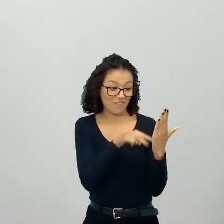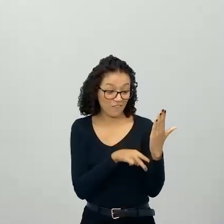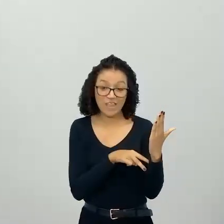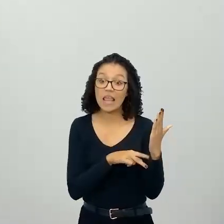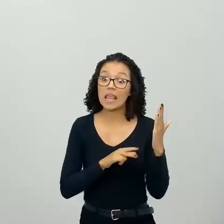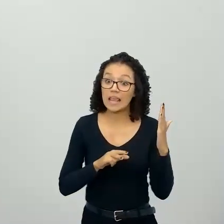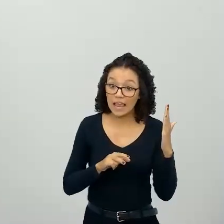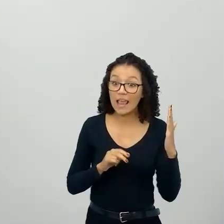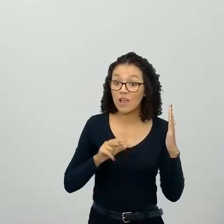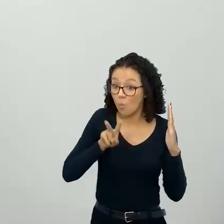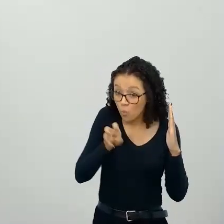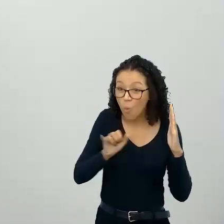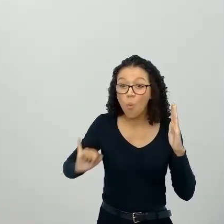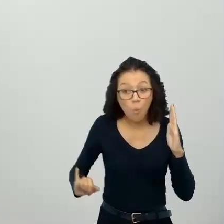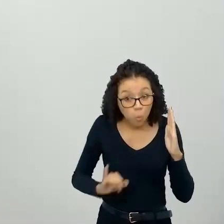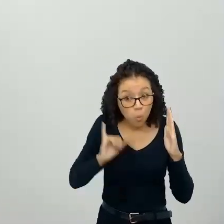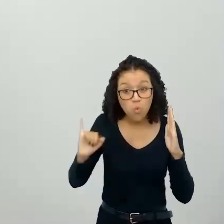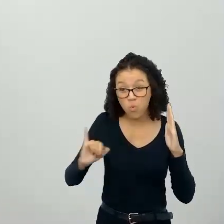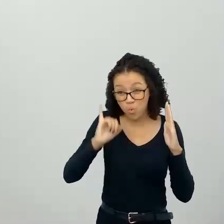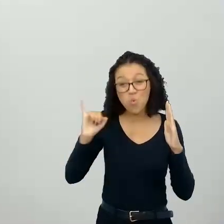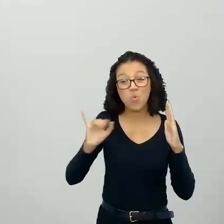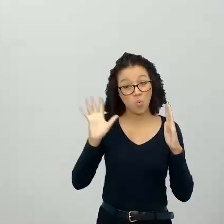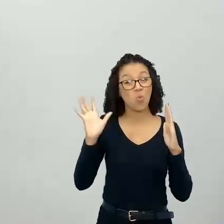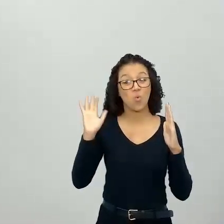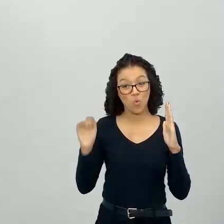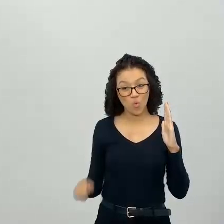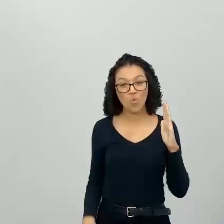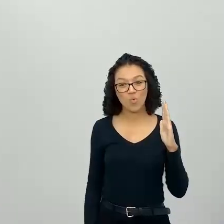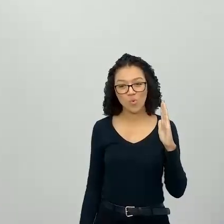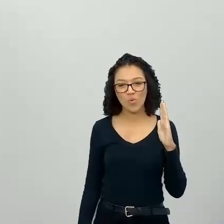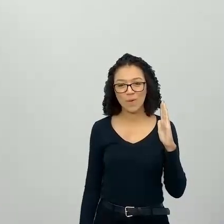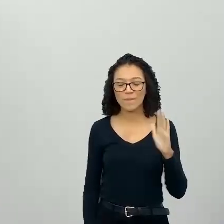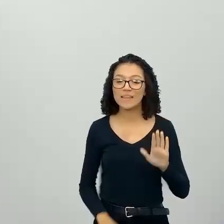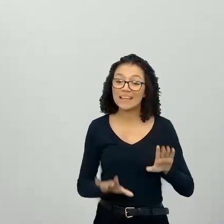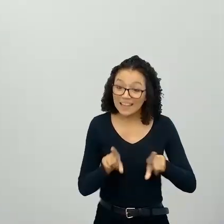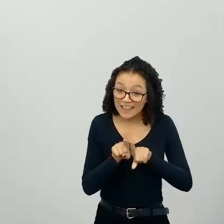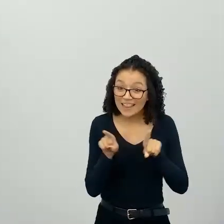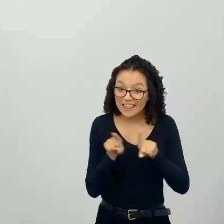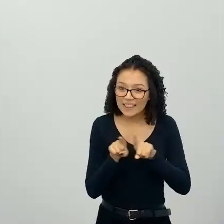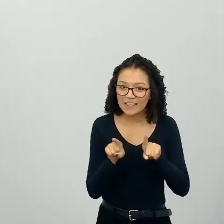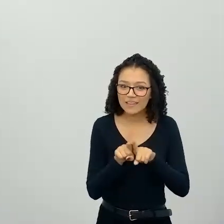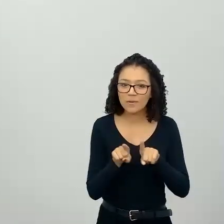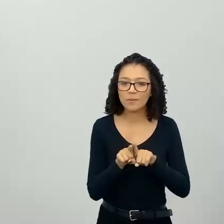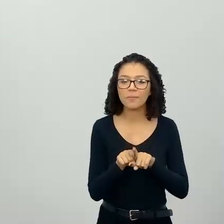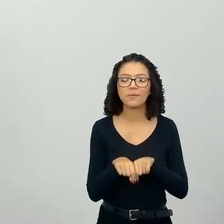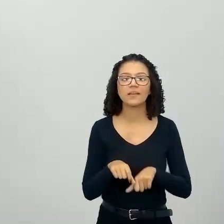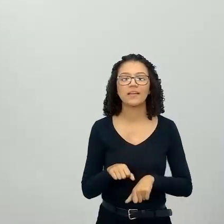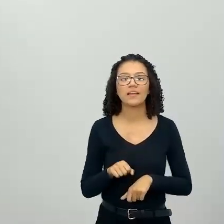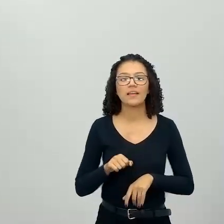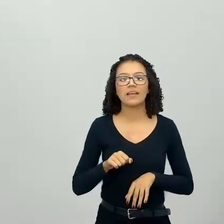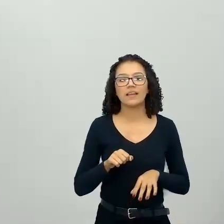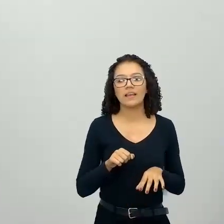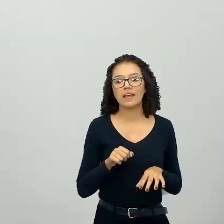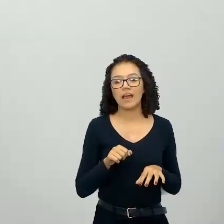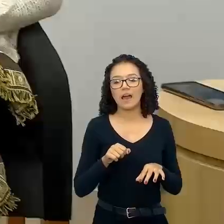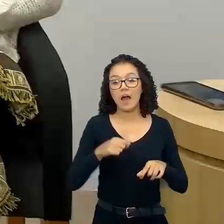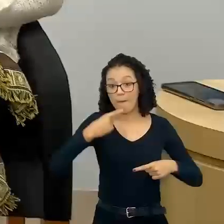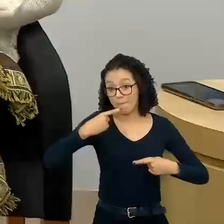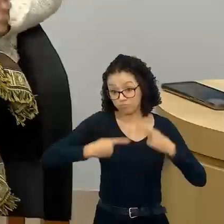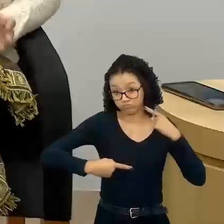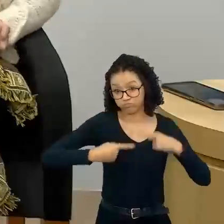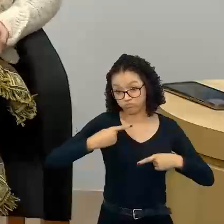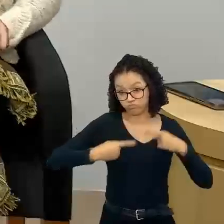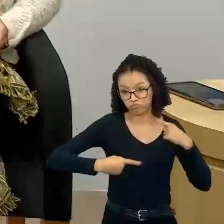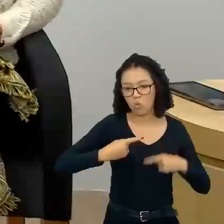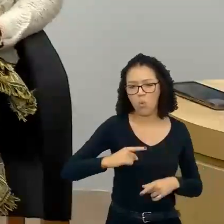discussão e colocando aqui, reiterando uma preocupação que é nossa, né, de que as políticas elas existem,